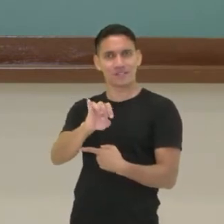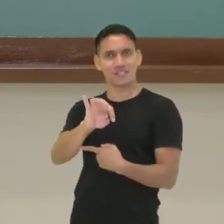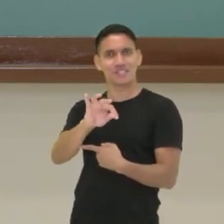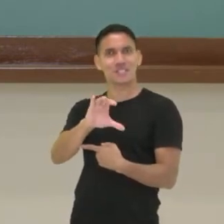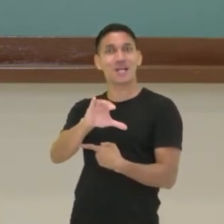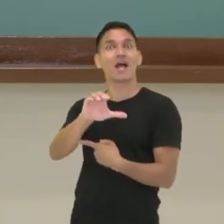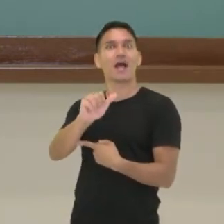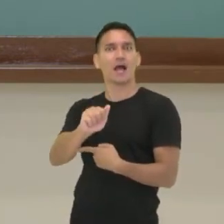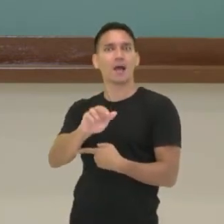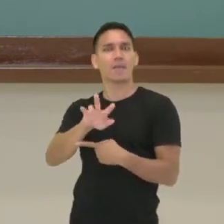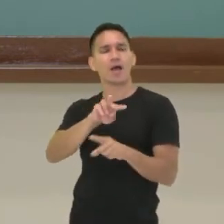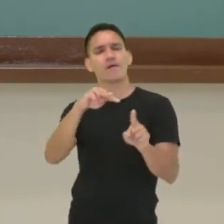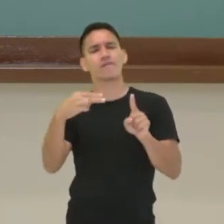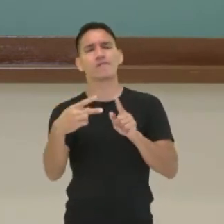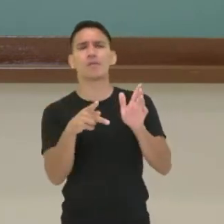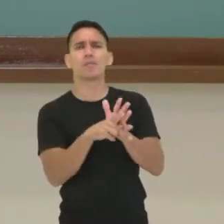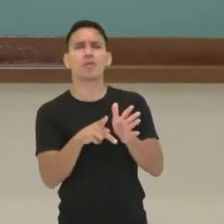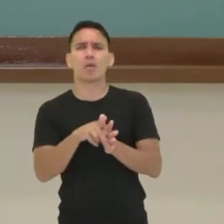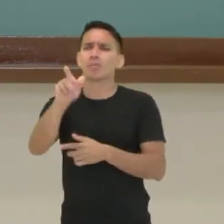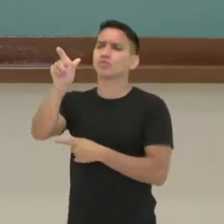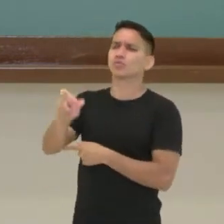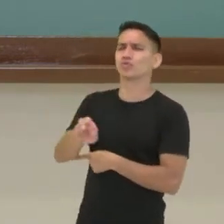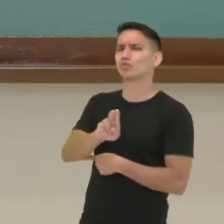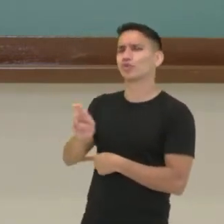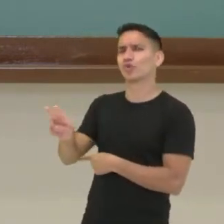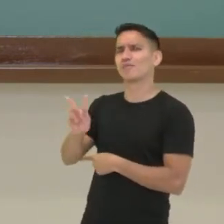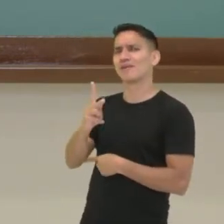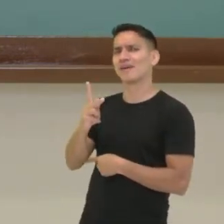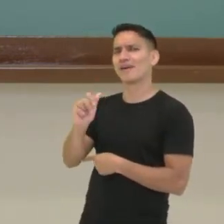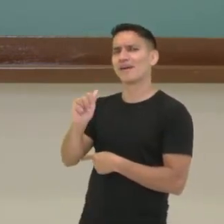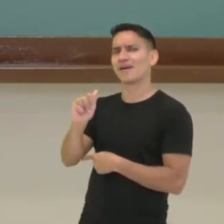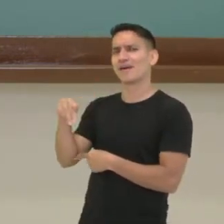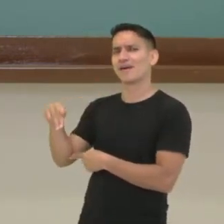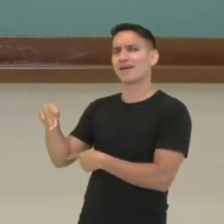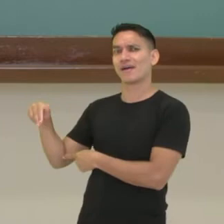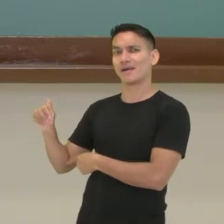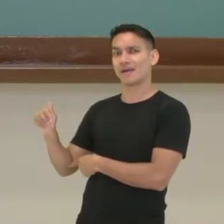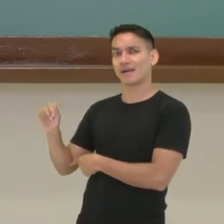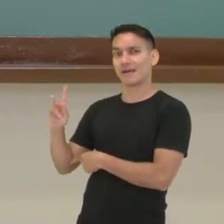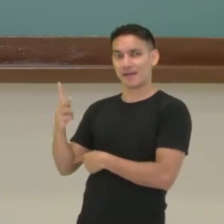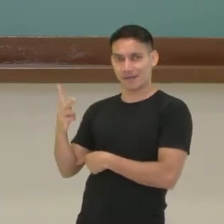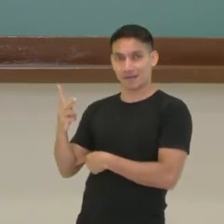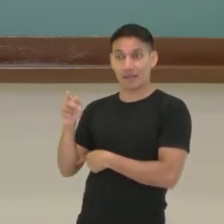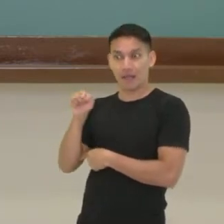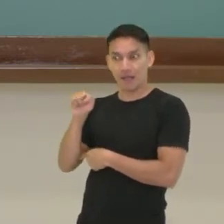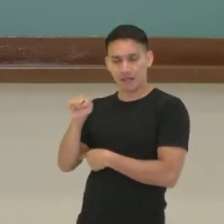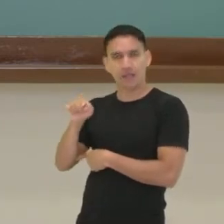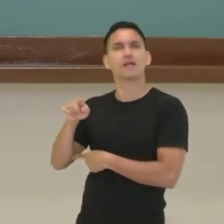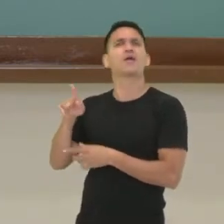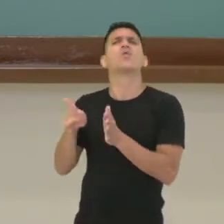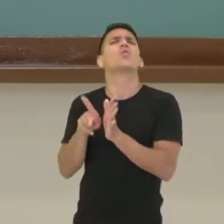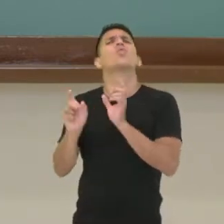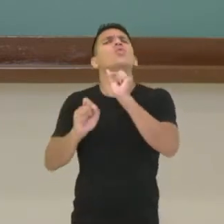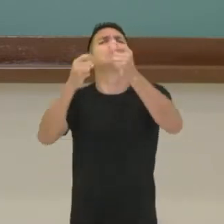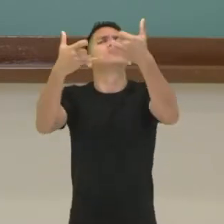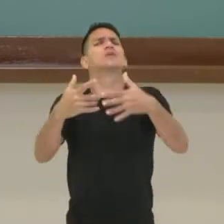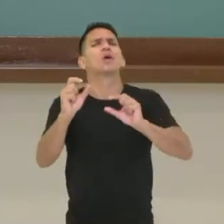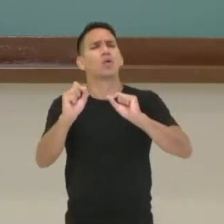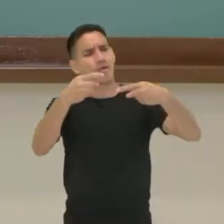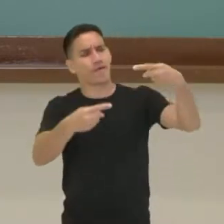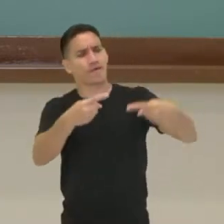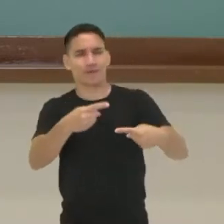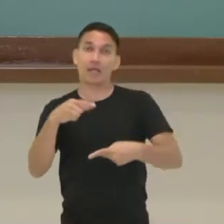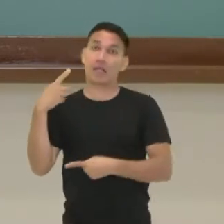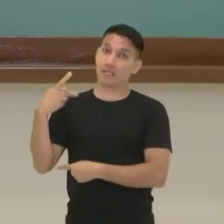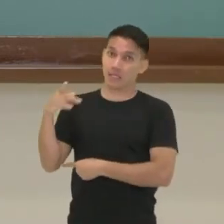de Hannah Arendt. O que é política? Esse é o título de um famoso texto de Hannah